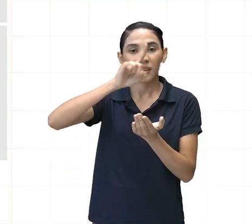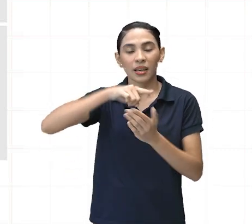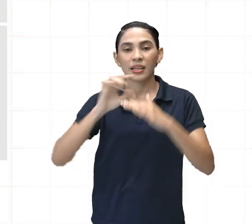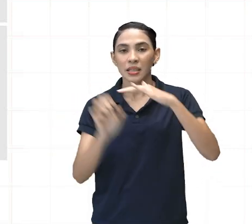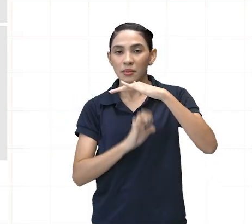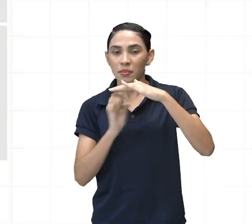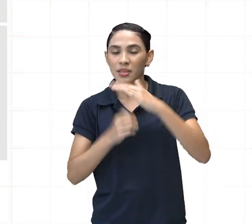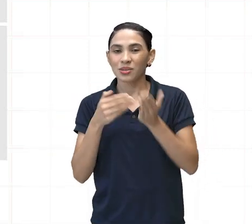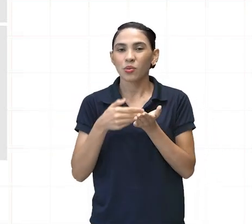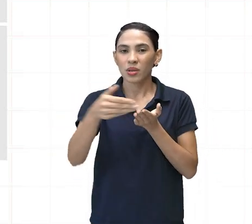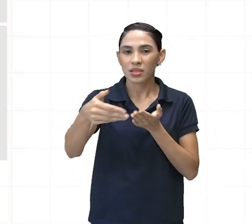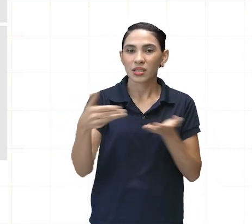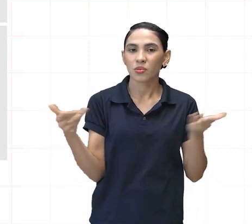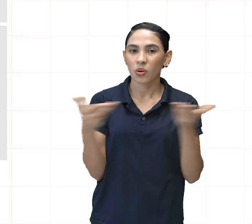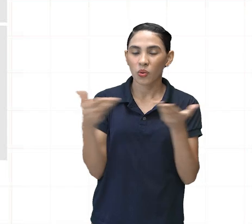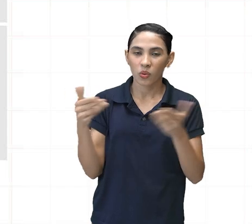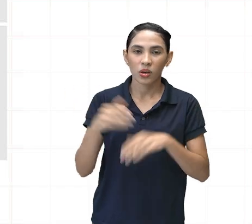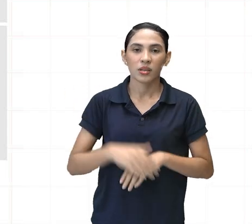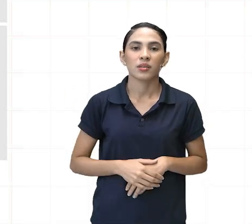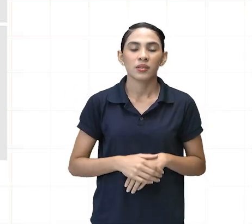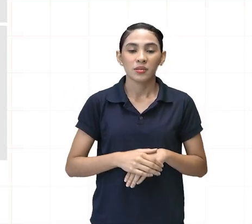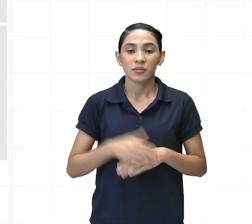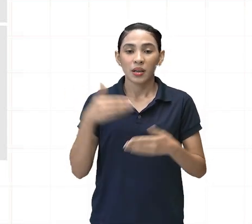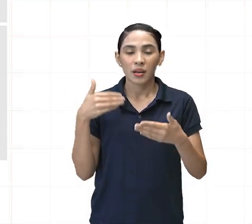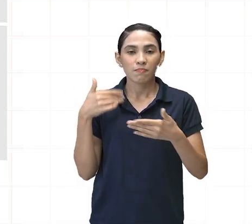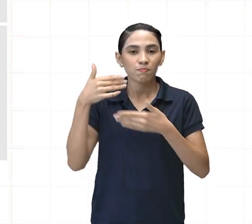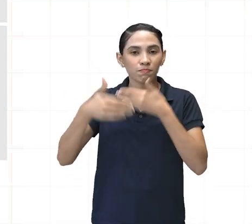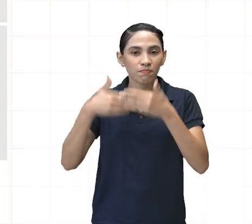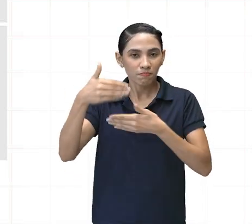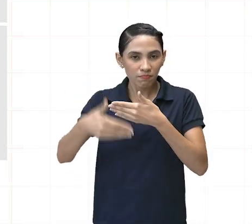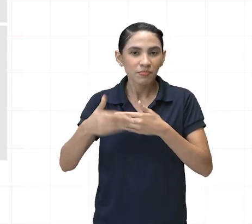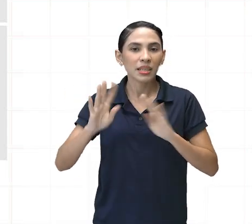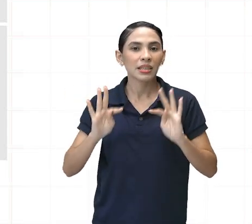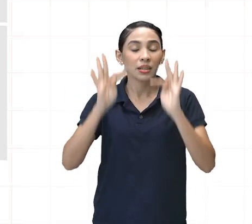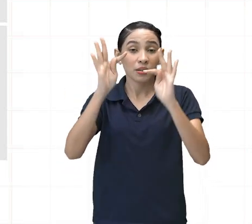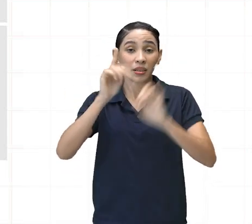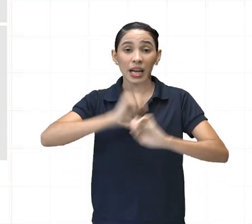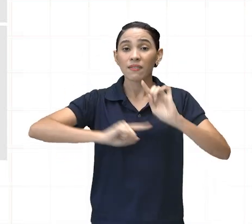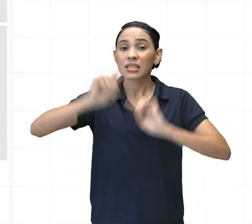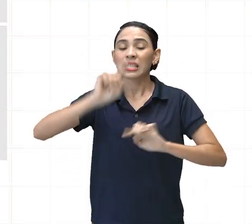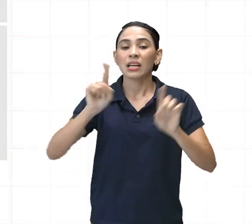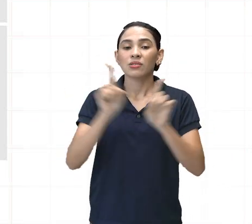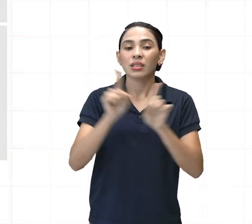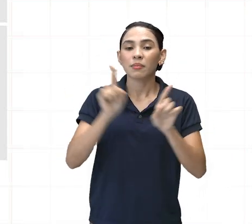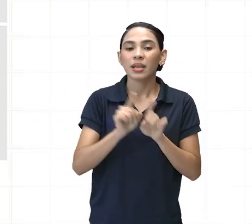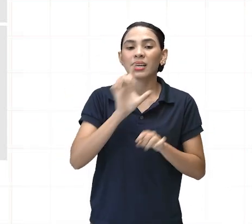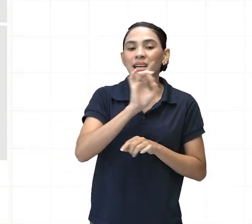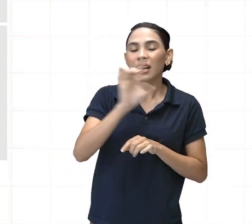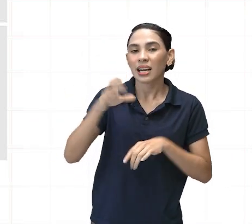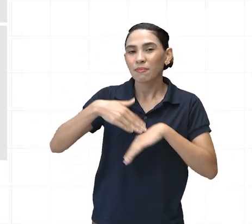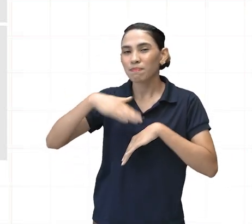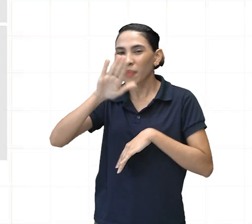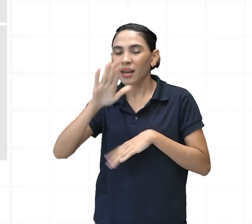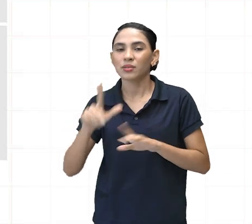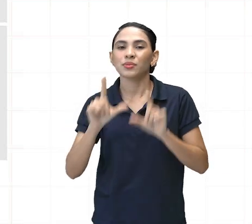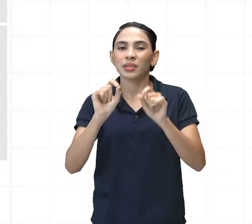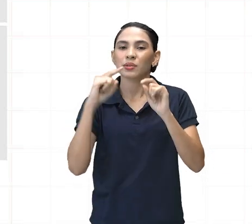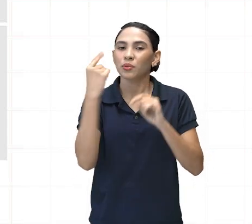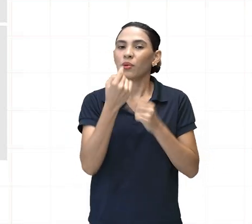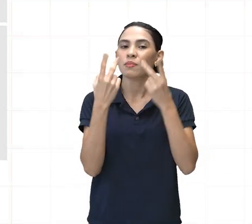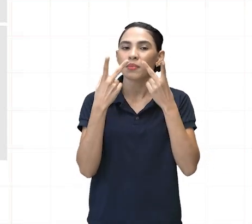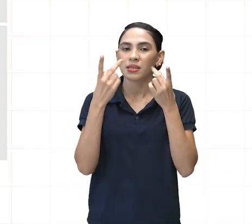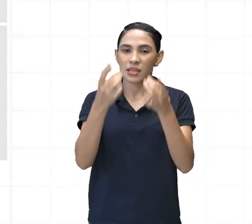empresas que estão iniciando, estão dando passos tecnológicos muito avançados e cada vez mais a gente observa